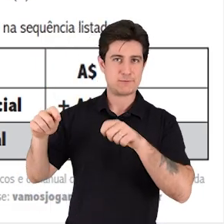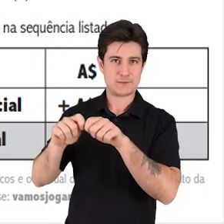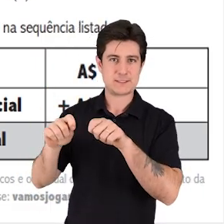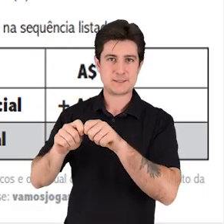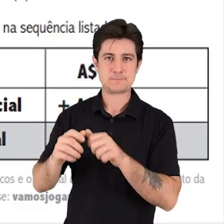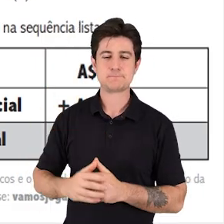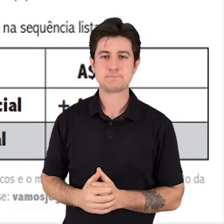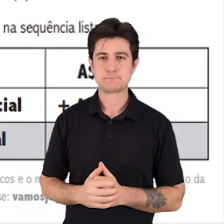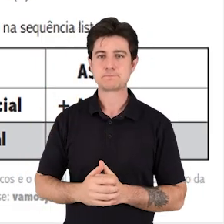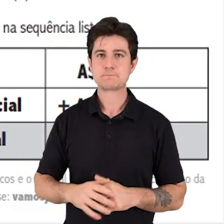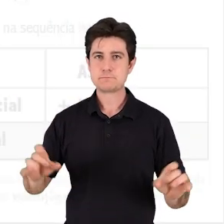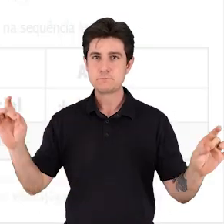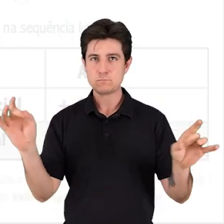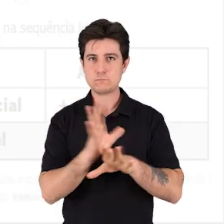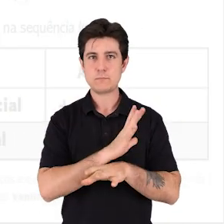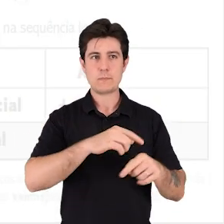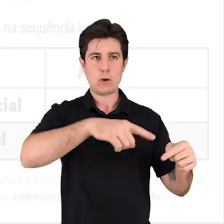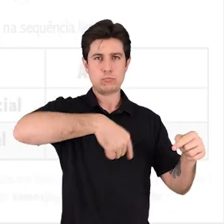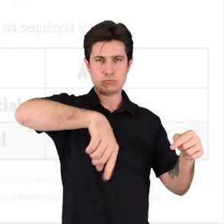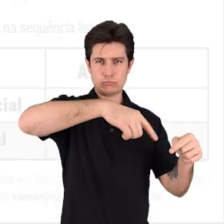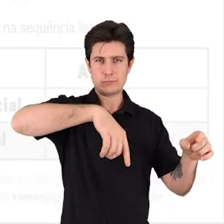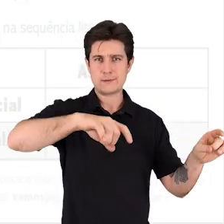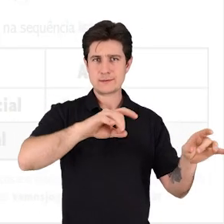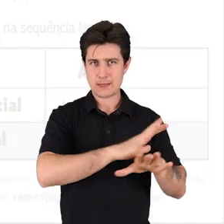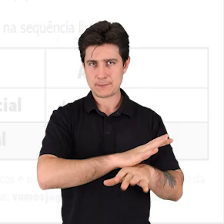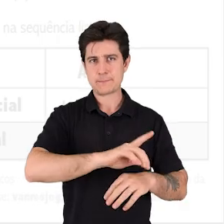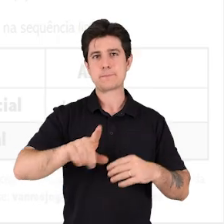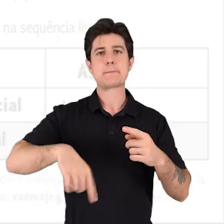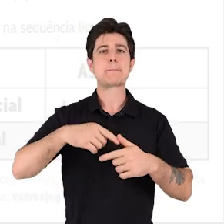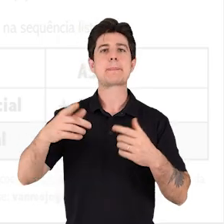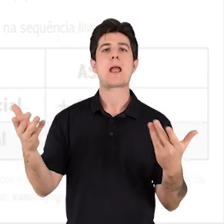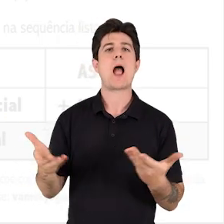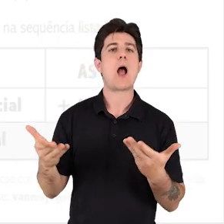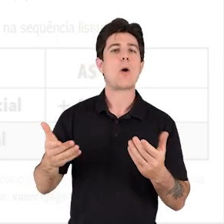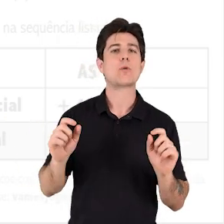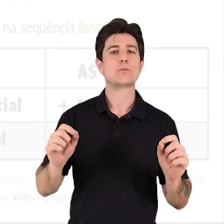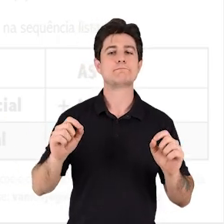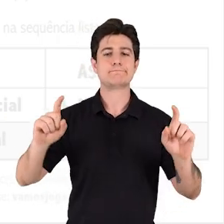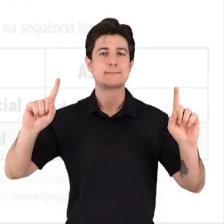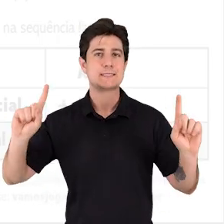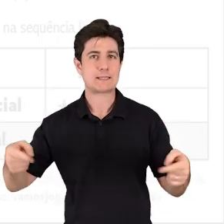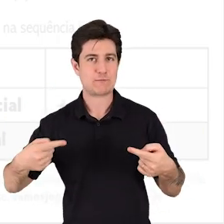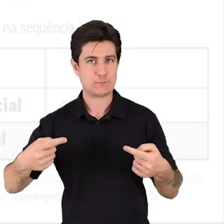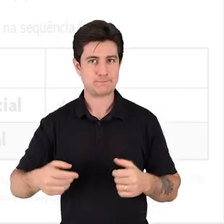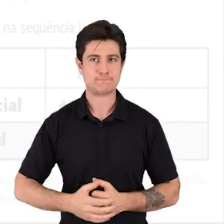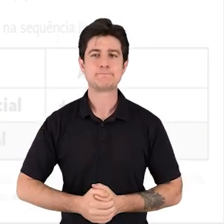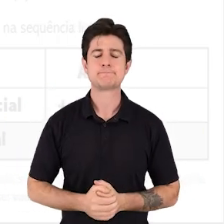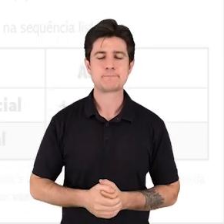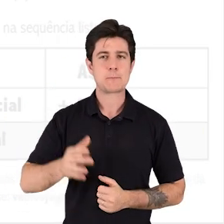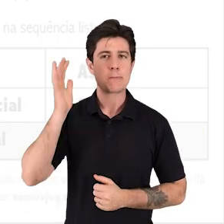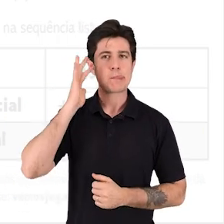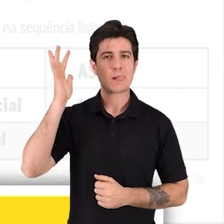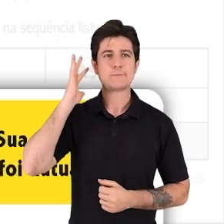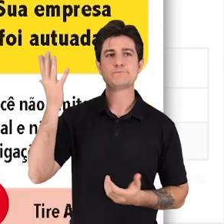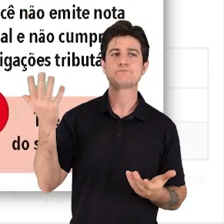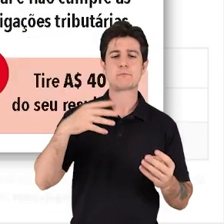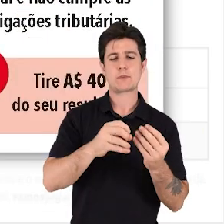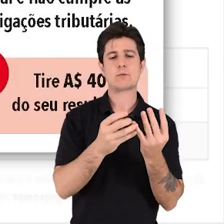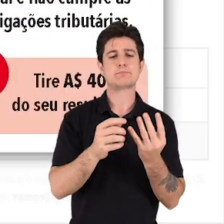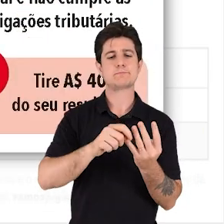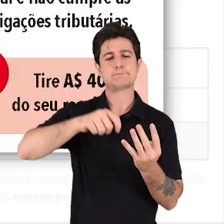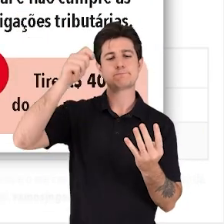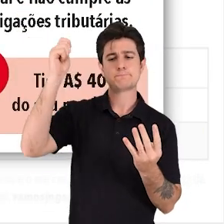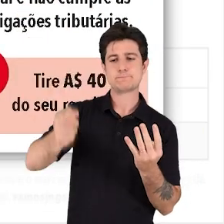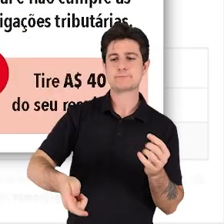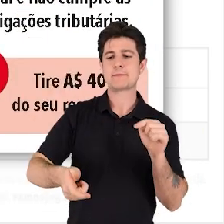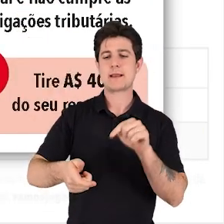desafio. Uma vez passada a rodada de obrigações, passamos para a rodada dos desafios. Imaginemos que a carta